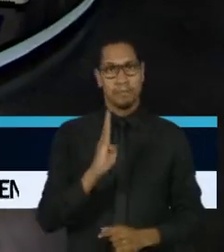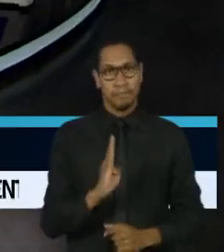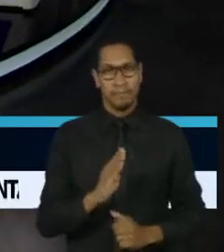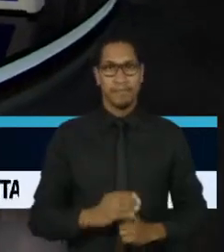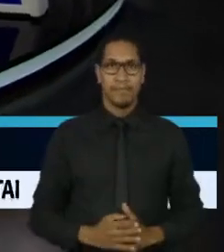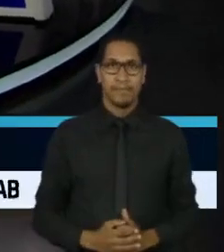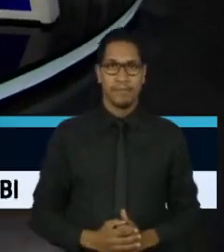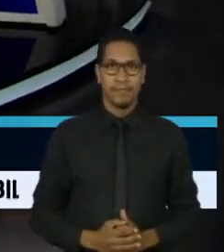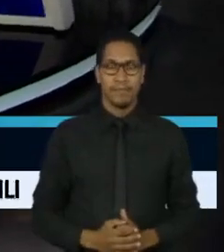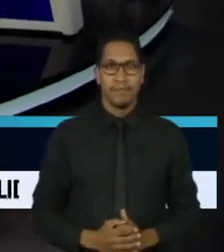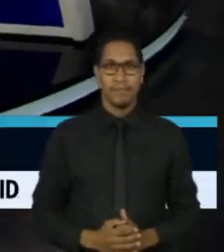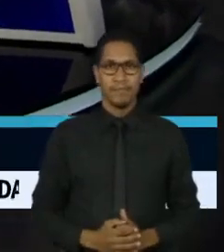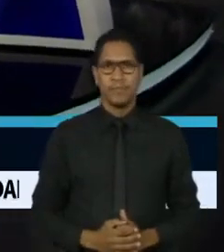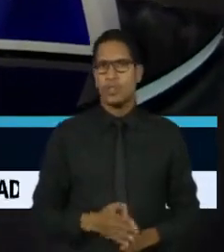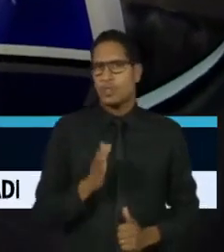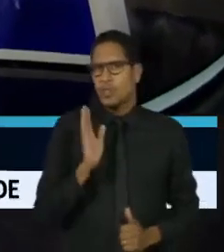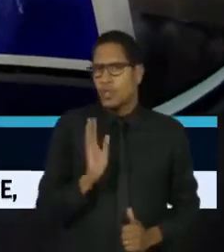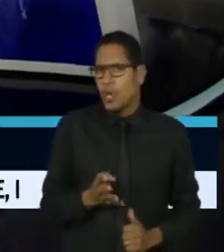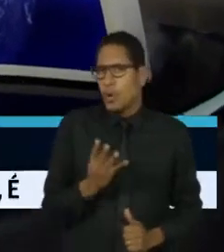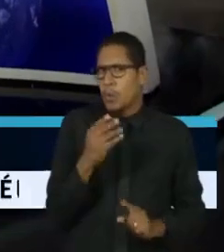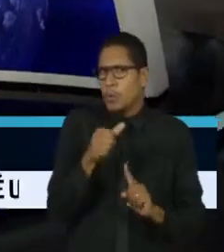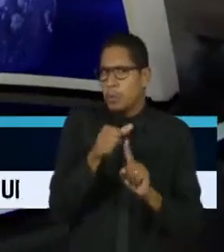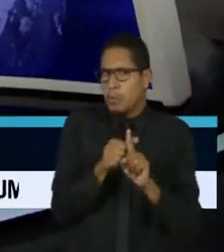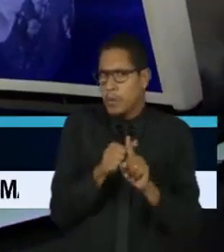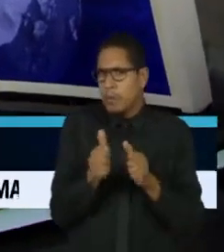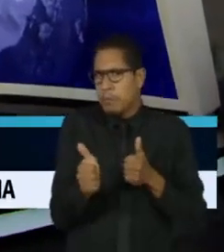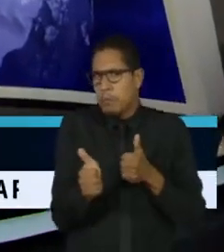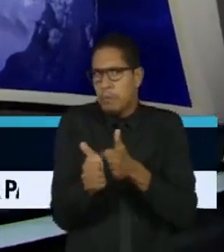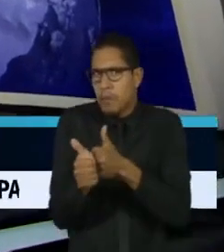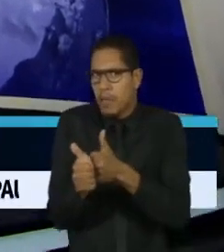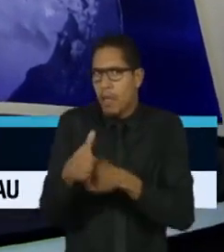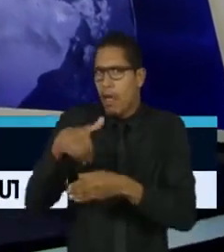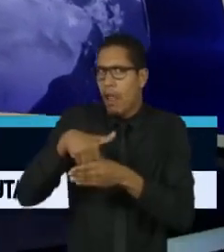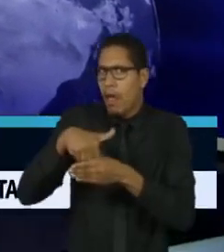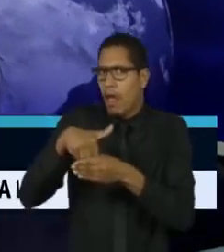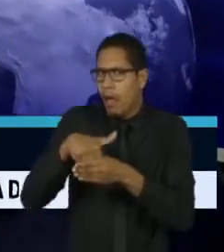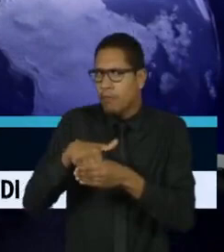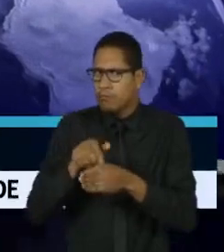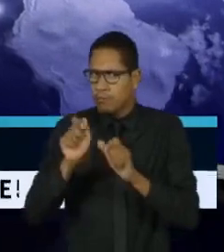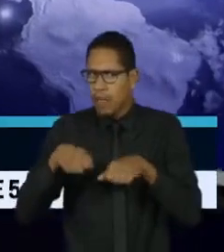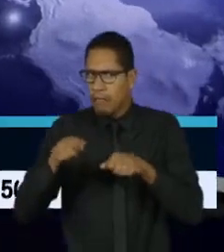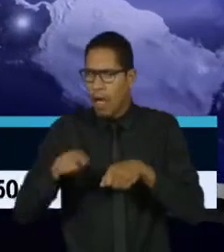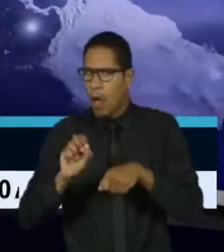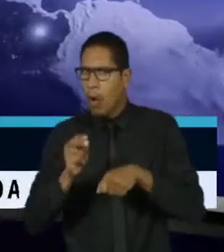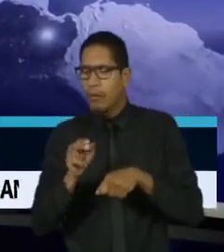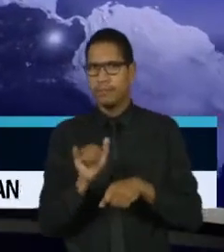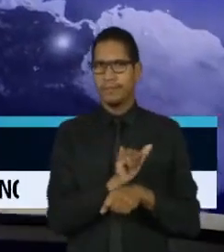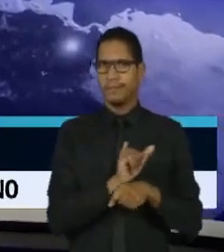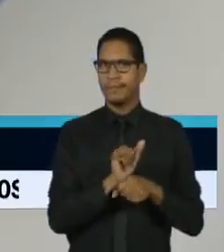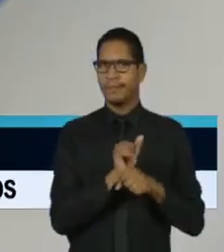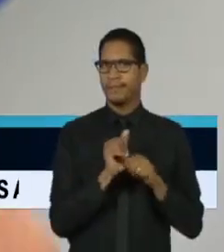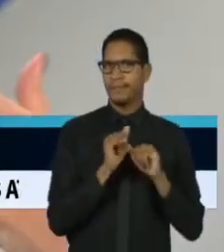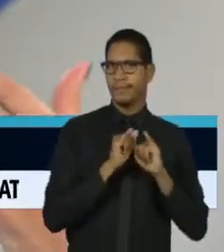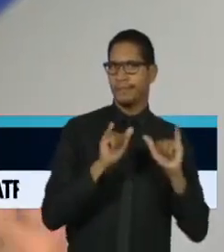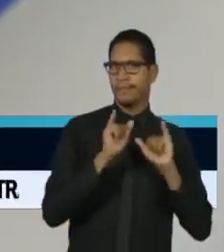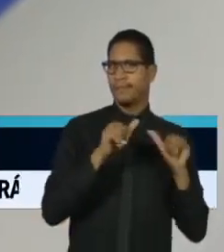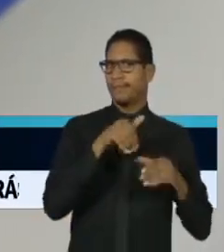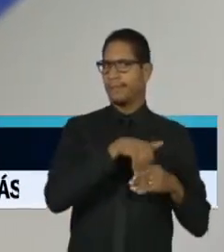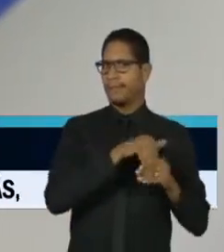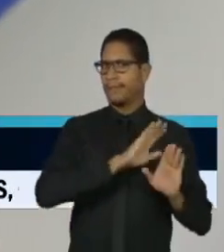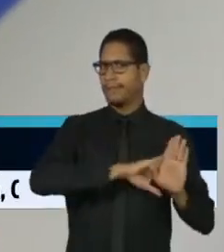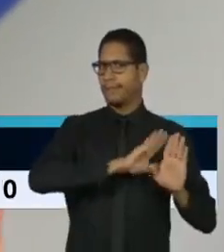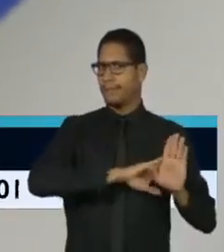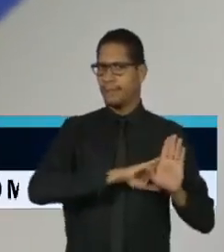Oi gezi a quatro meses da eleição se decisão vai dar tempo é só uma estratégia de marketing uma estratégia eleitoreira porque